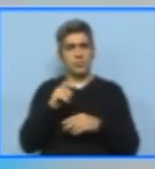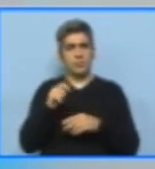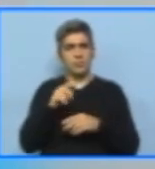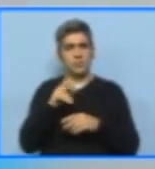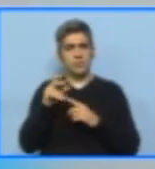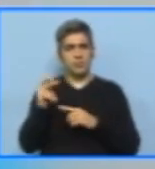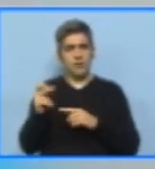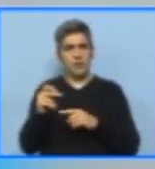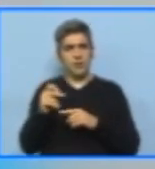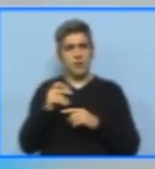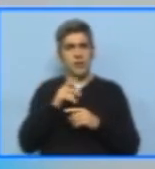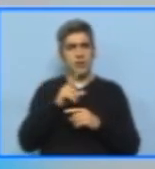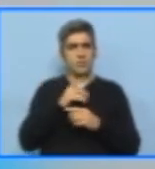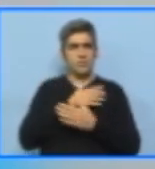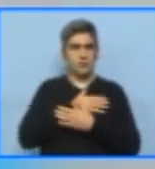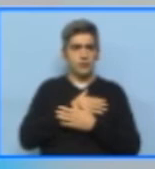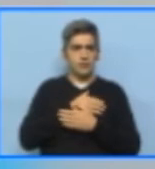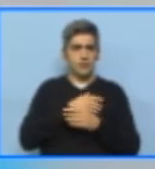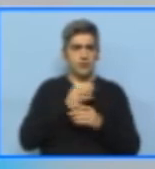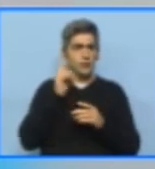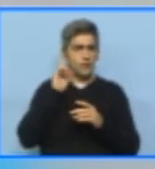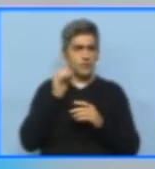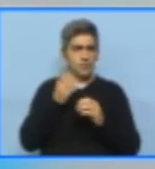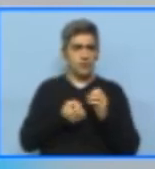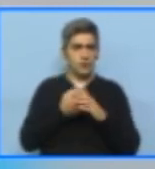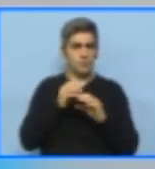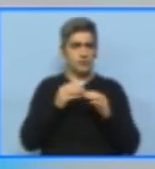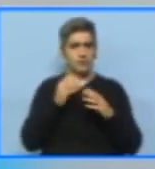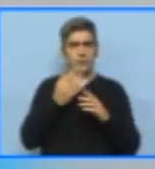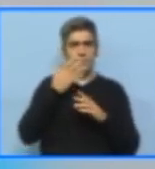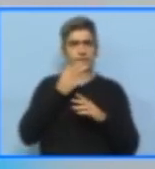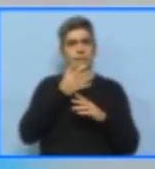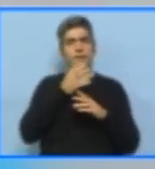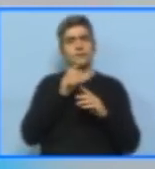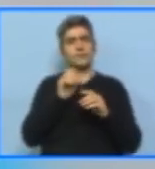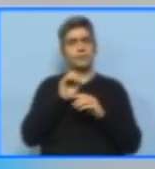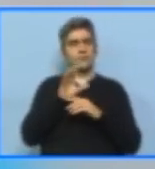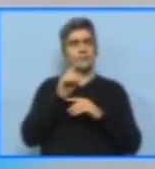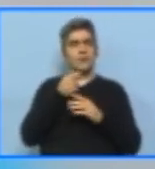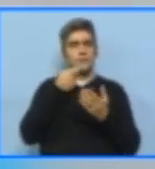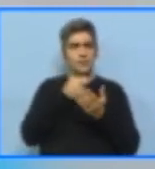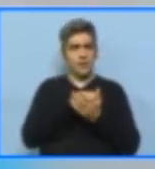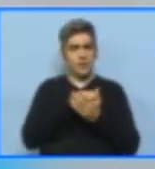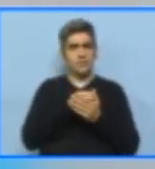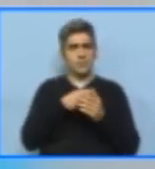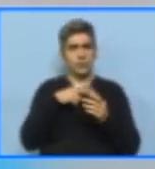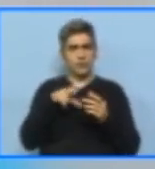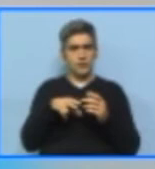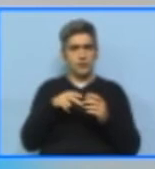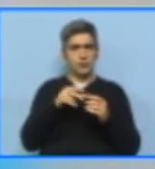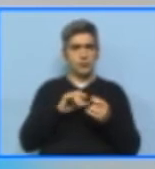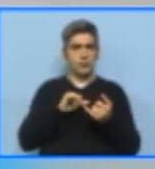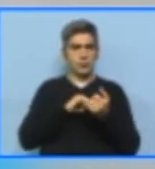E a Liga dos Amigos da Renascença foi fundamental no início. Não é? Os primeiros emissores da Rádio Renascença foram pagos pelos portugueses